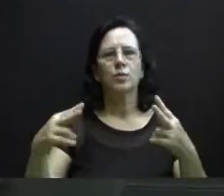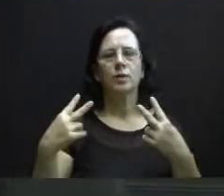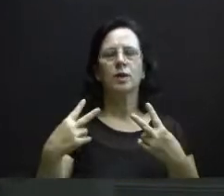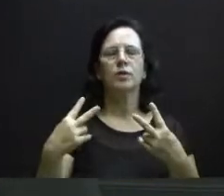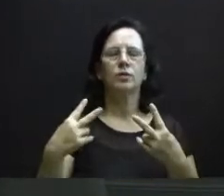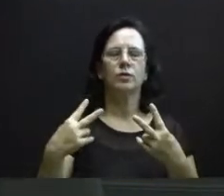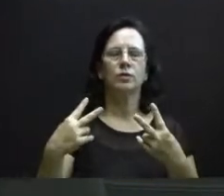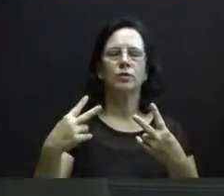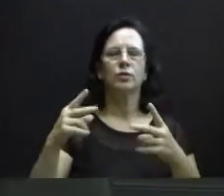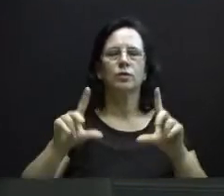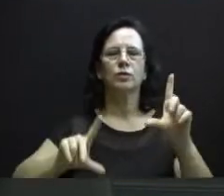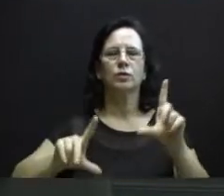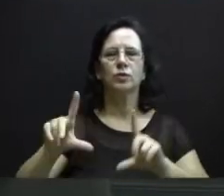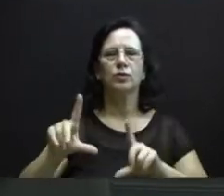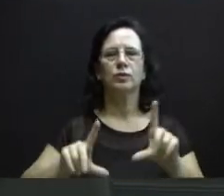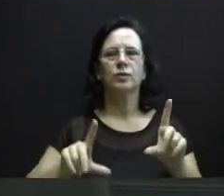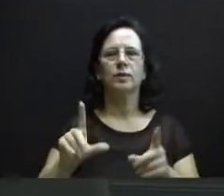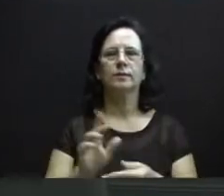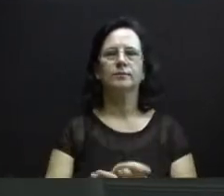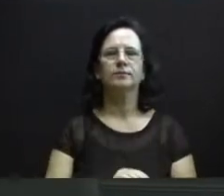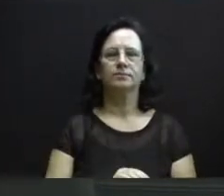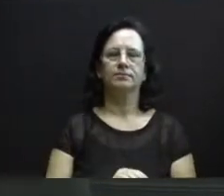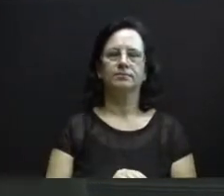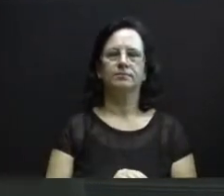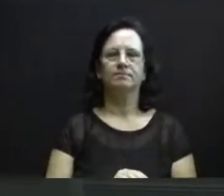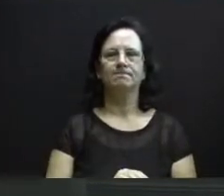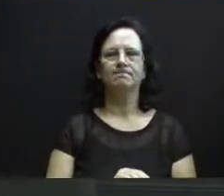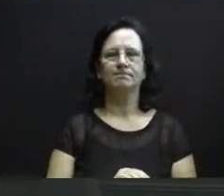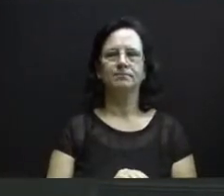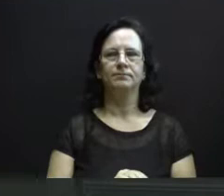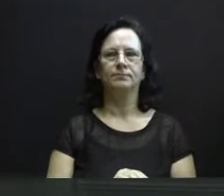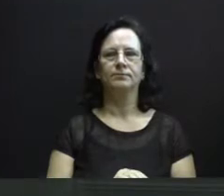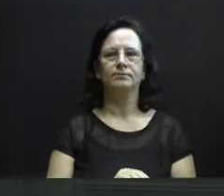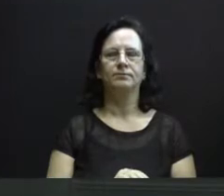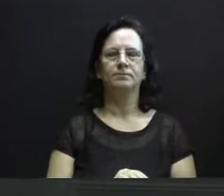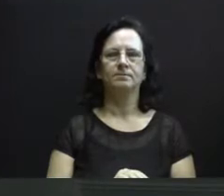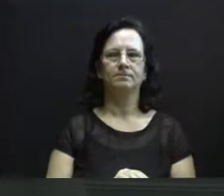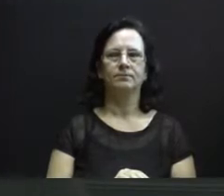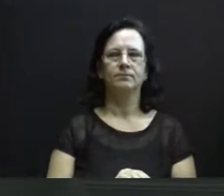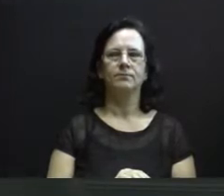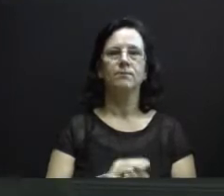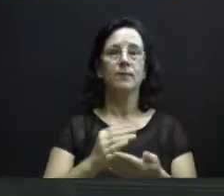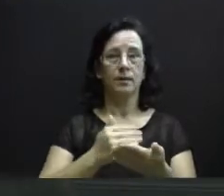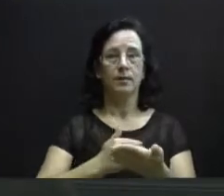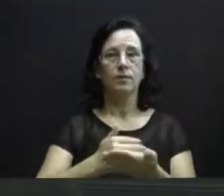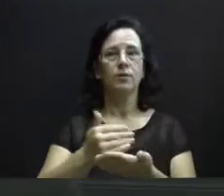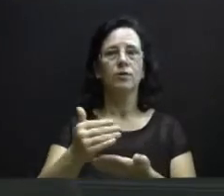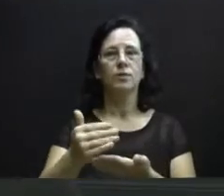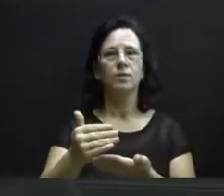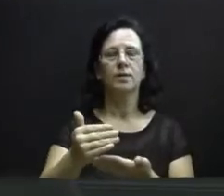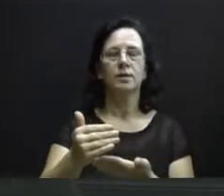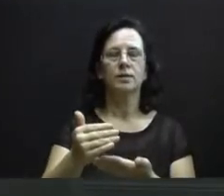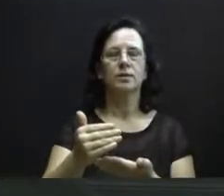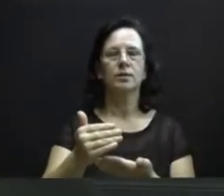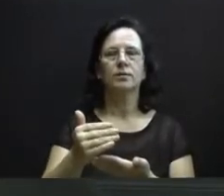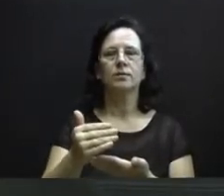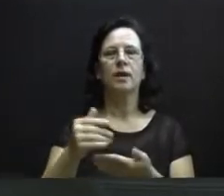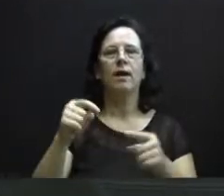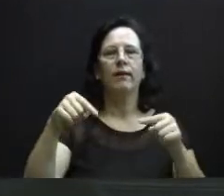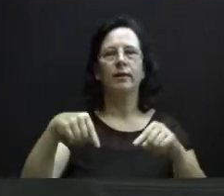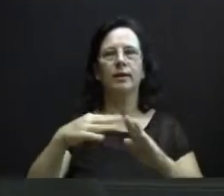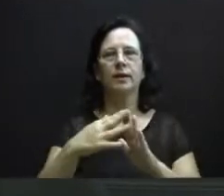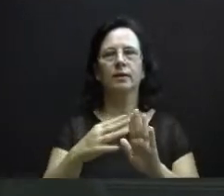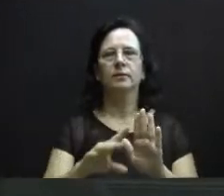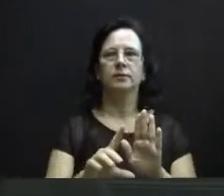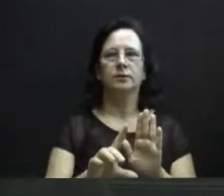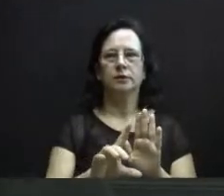oportunidade de acompanhar esta transmissão ao vivo volta repetida que instantes terá início aqui no plenário da